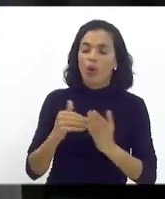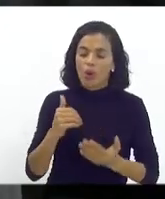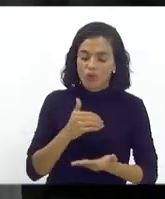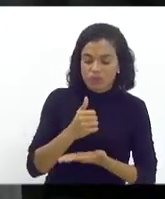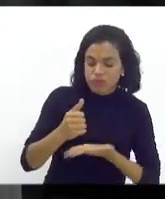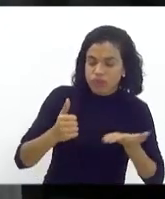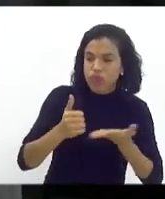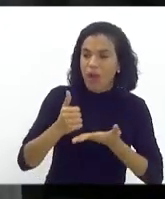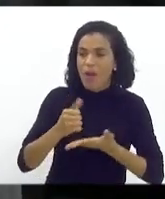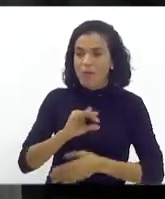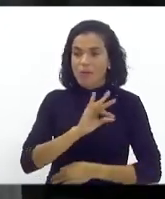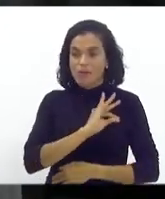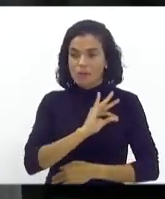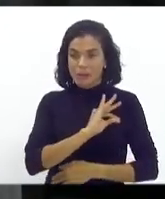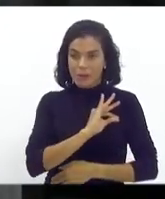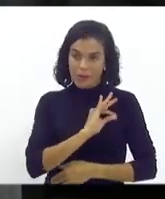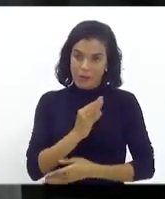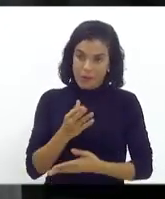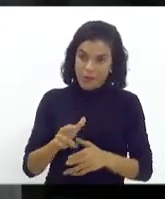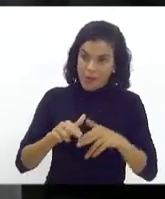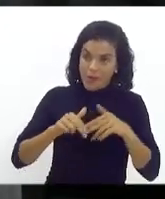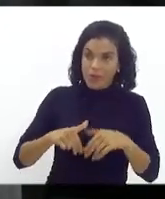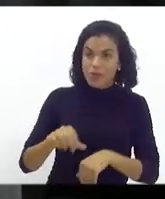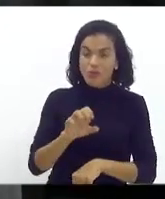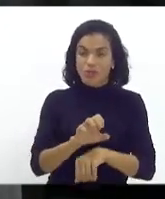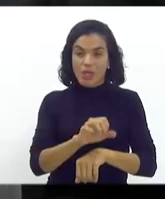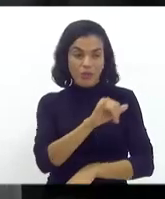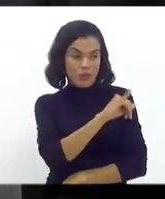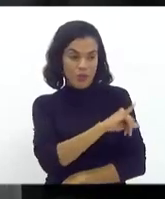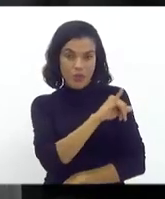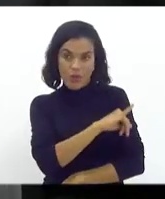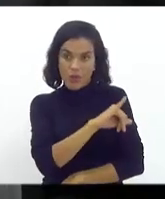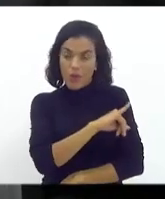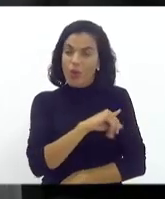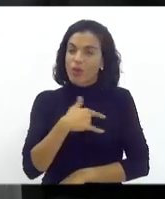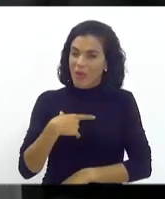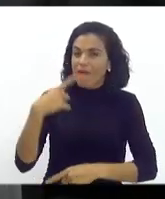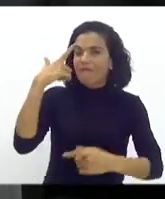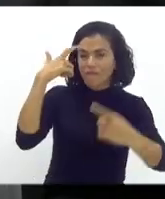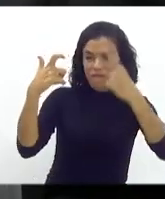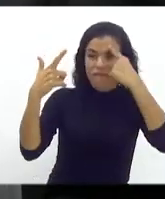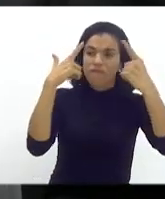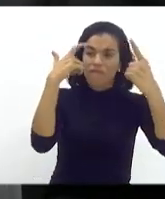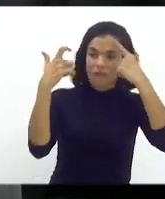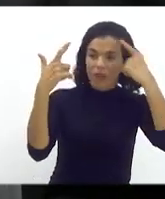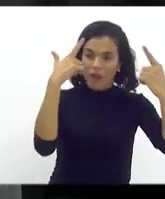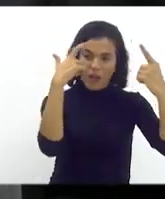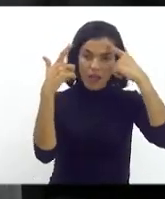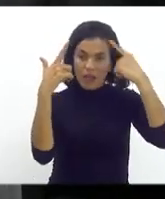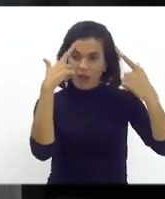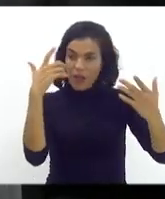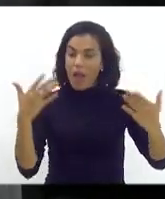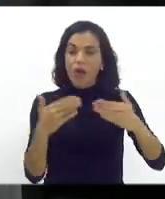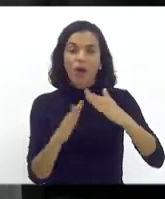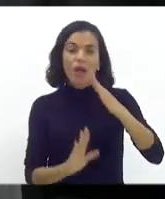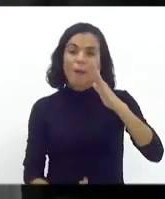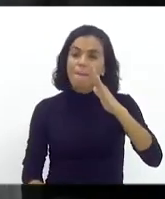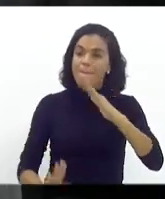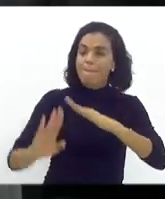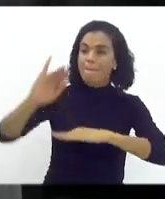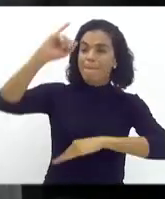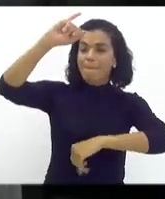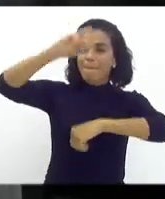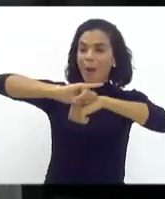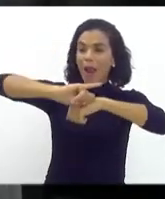não deve ser à toa que o Estado do Rio de Janeiro que é muito violento está no topo e a